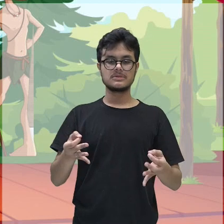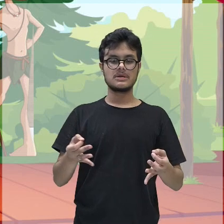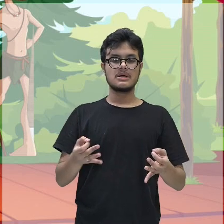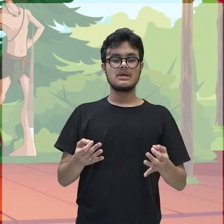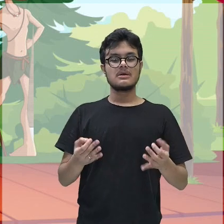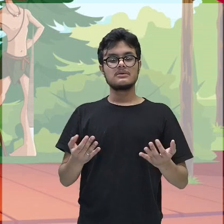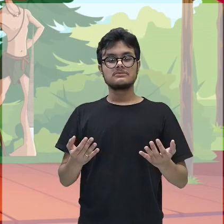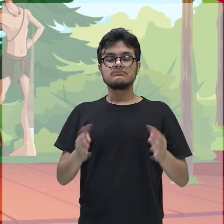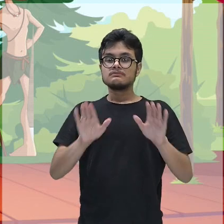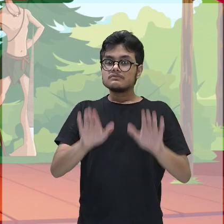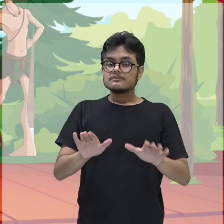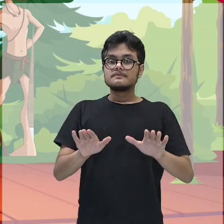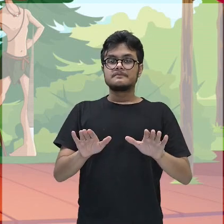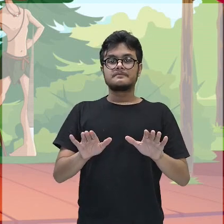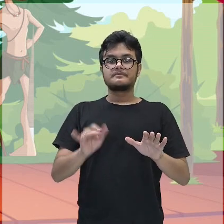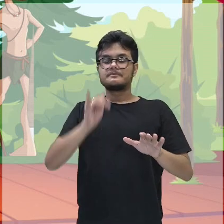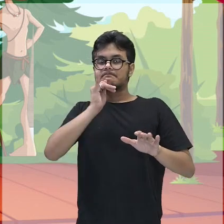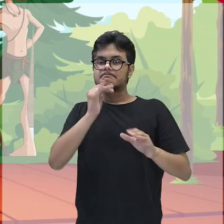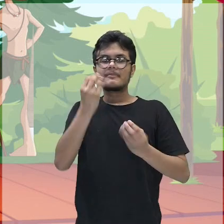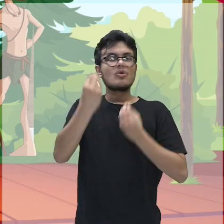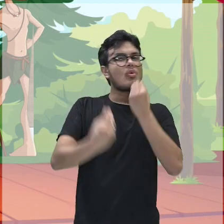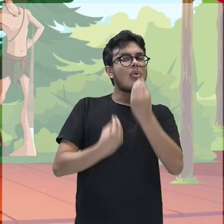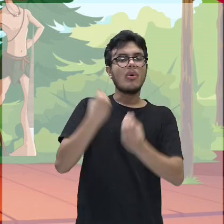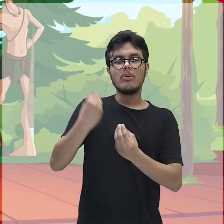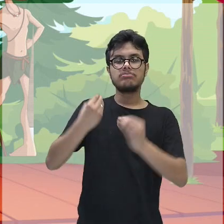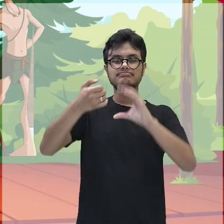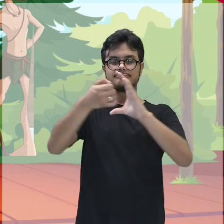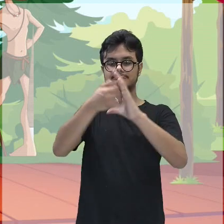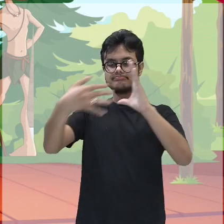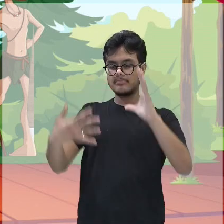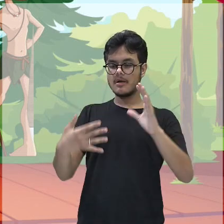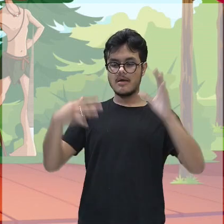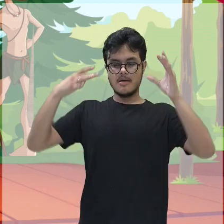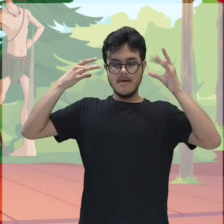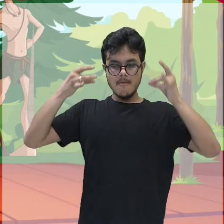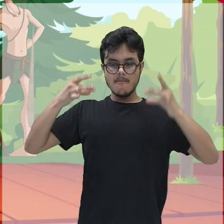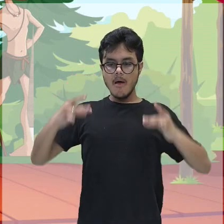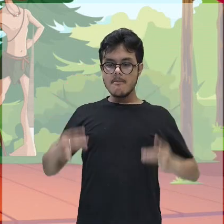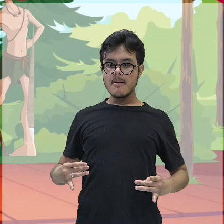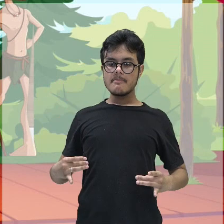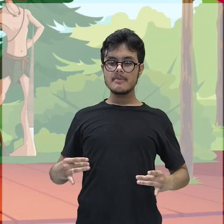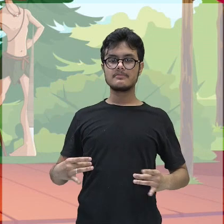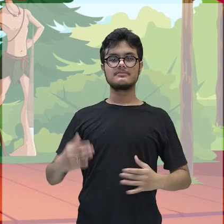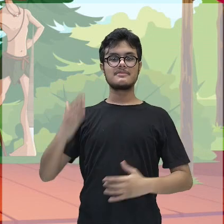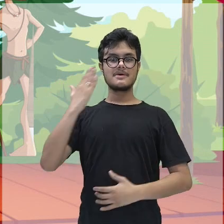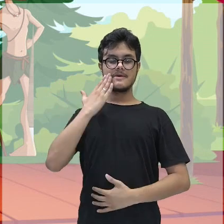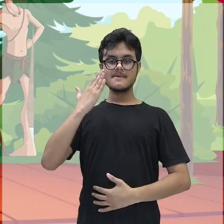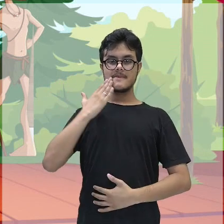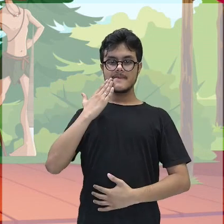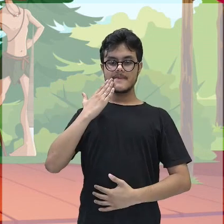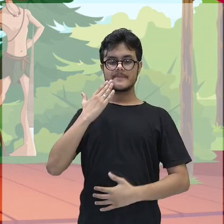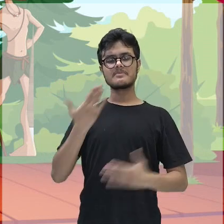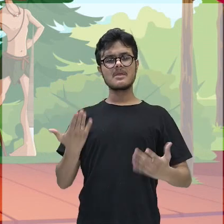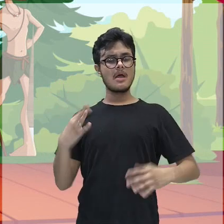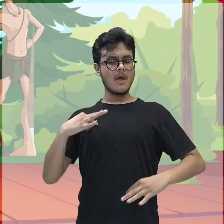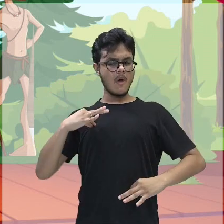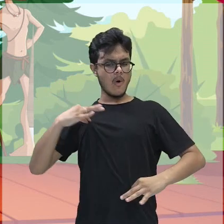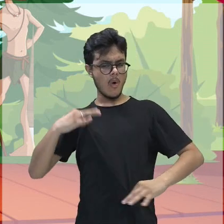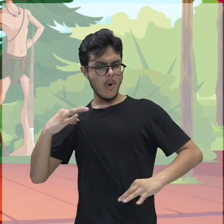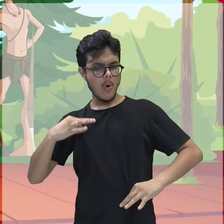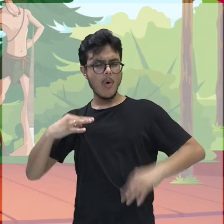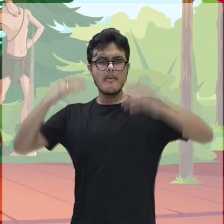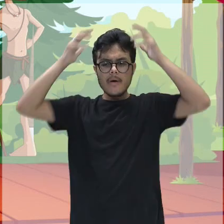com o diretor. Como é que eu quero essa roupa? Como é que eu quero identificar? Falamos que pode ser roupas, perucas